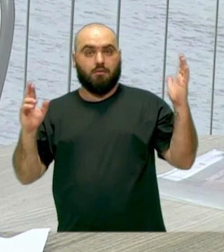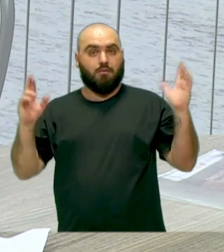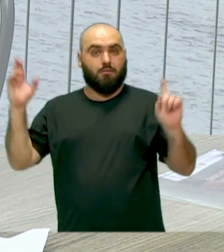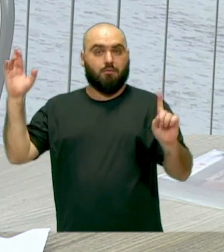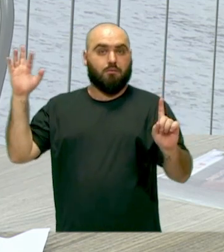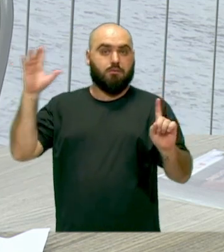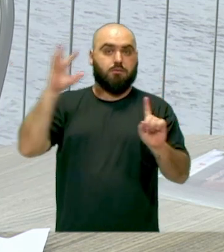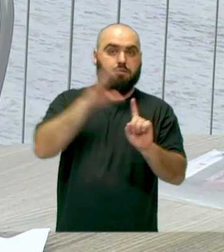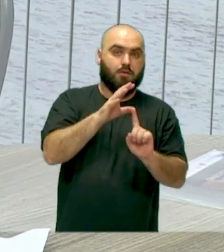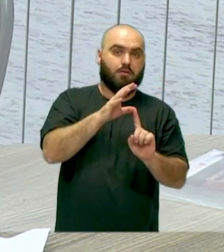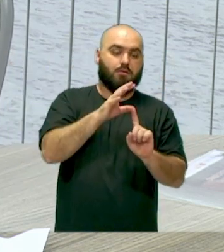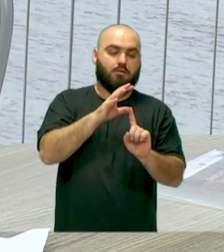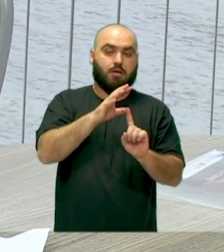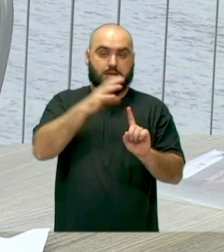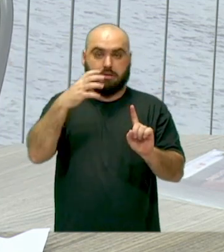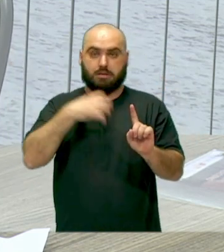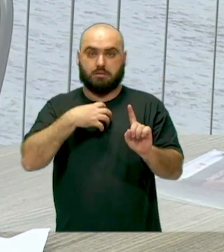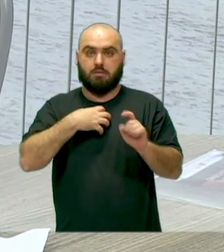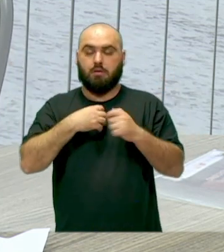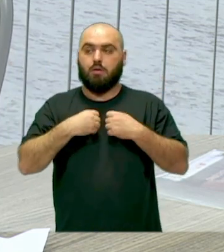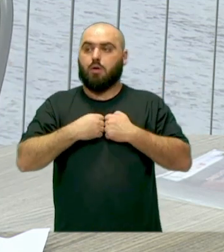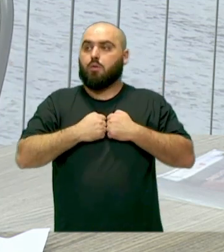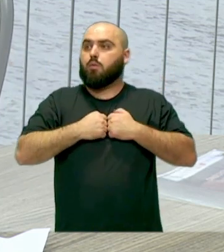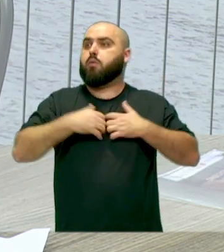esses sentimentos brotaram.